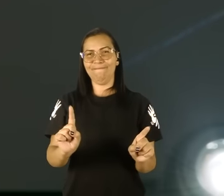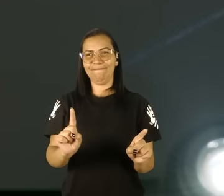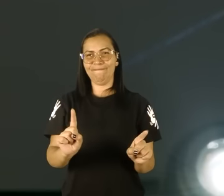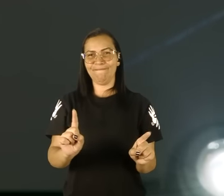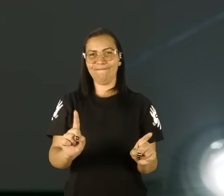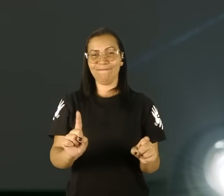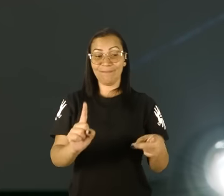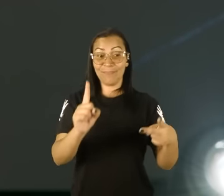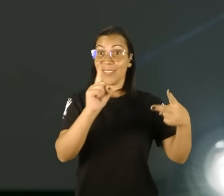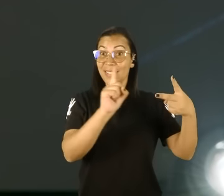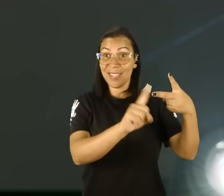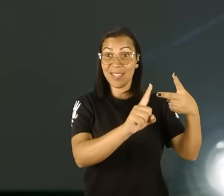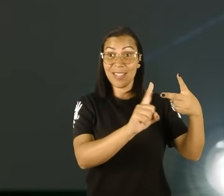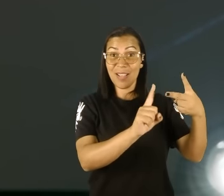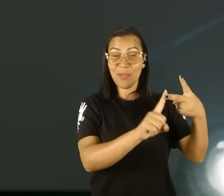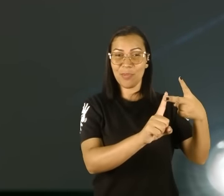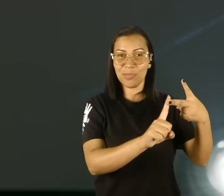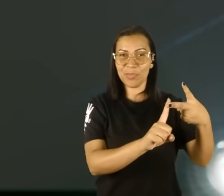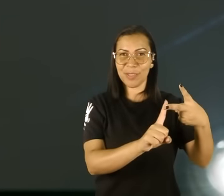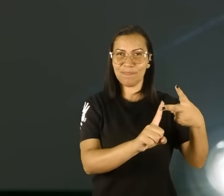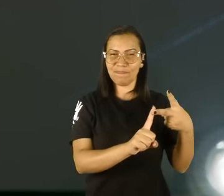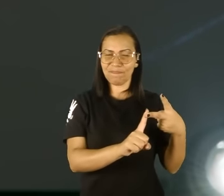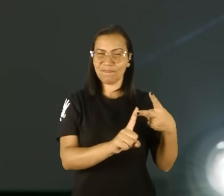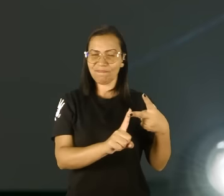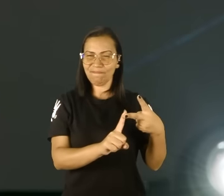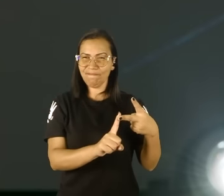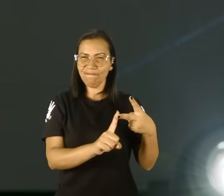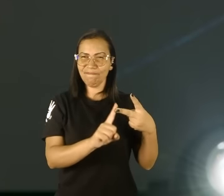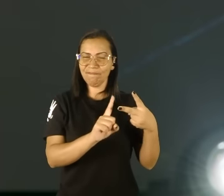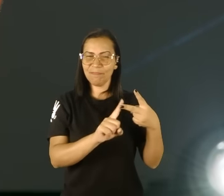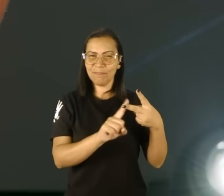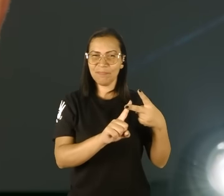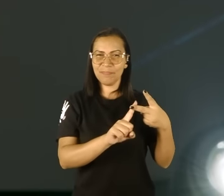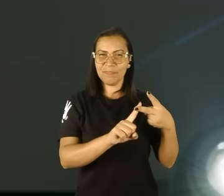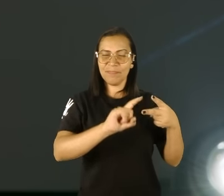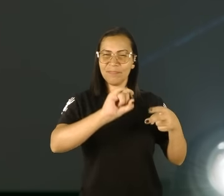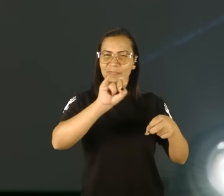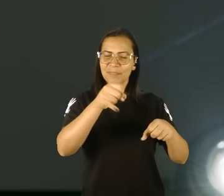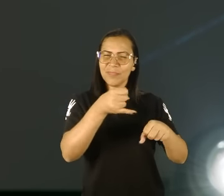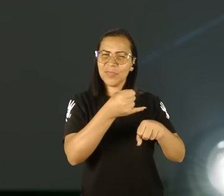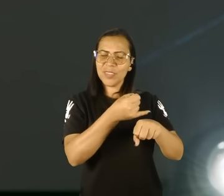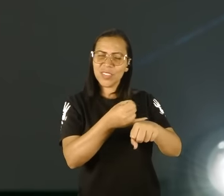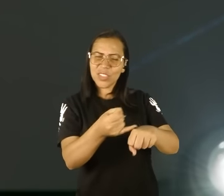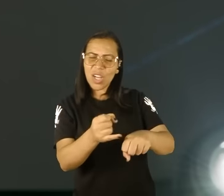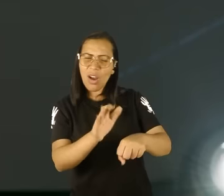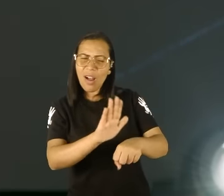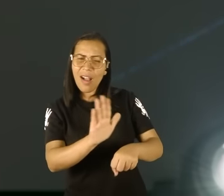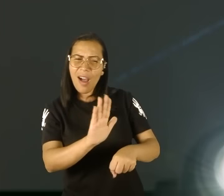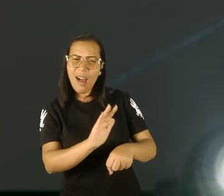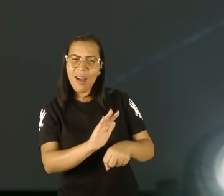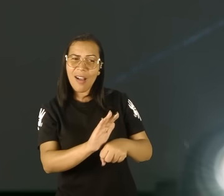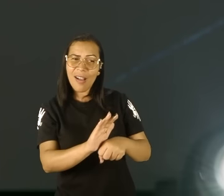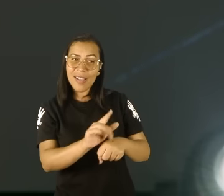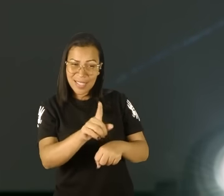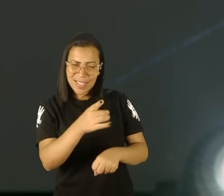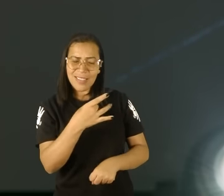Jacó, você não sabe quem é Labão, você não sabe que filhas ele tem, você está com medo, não